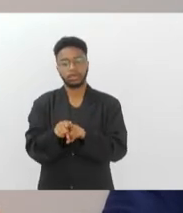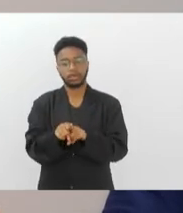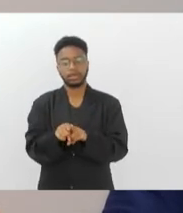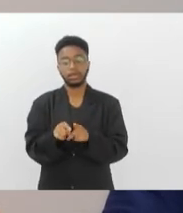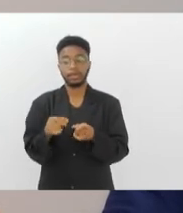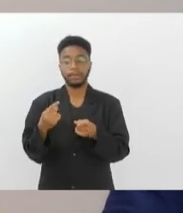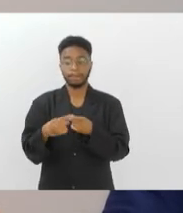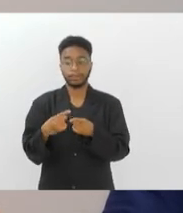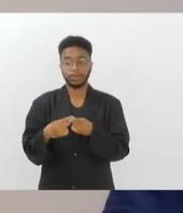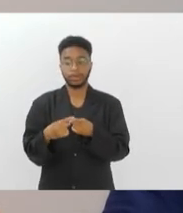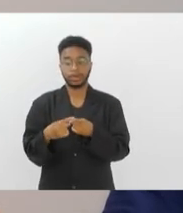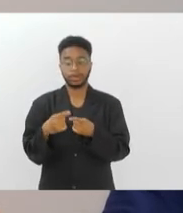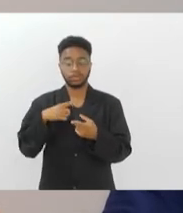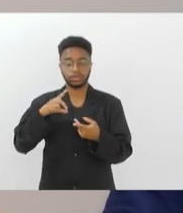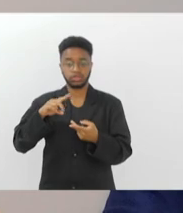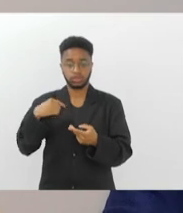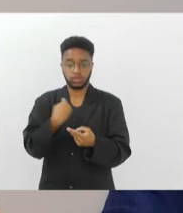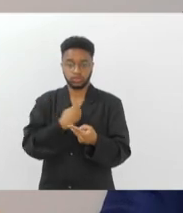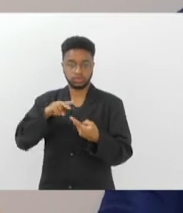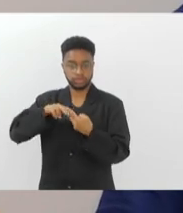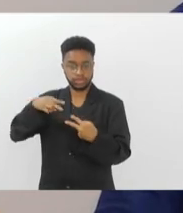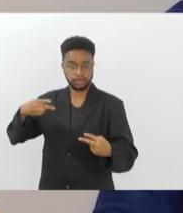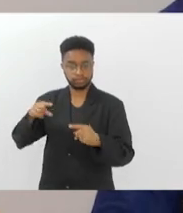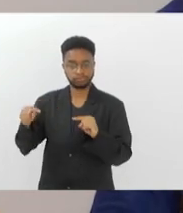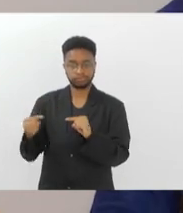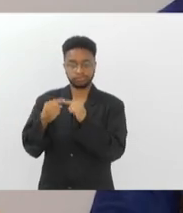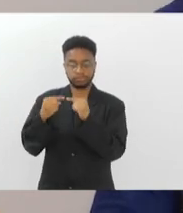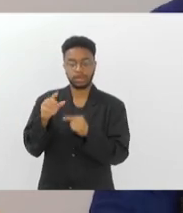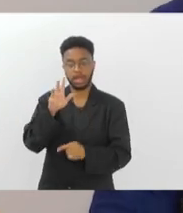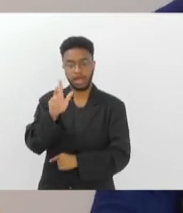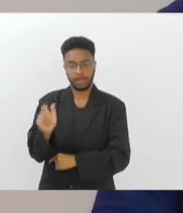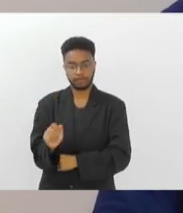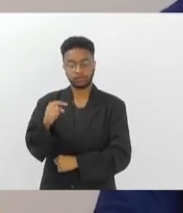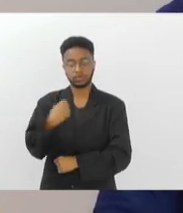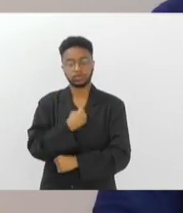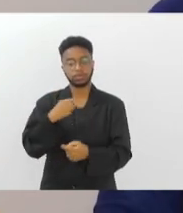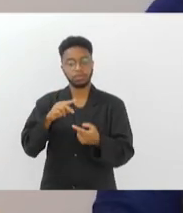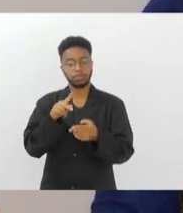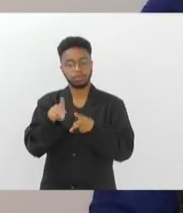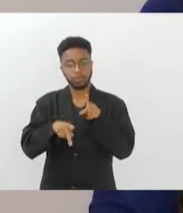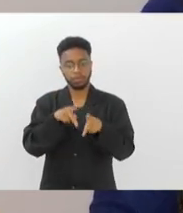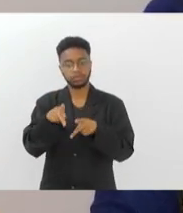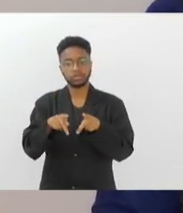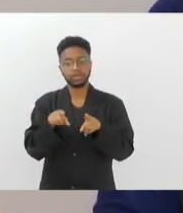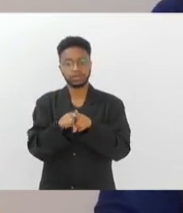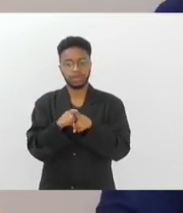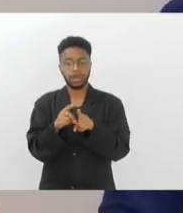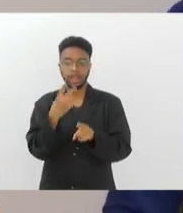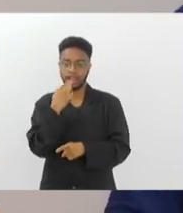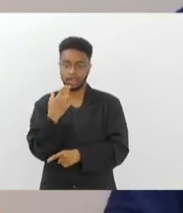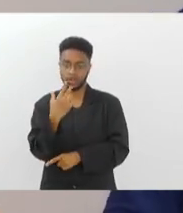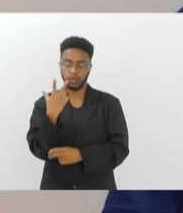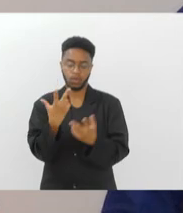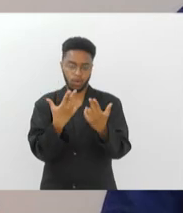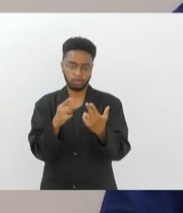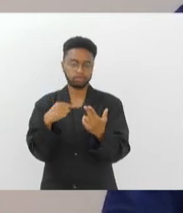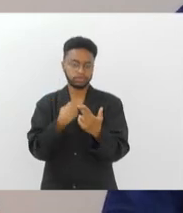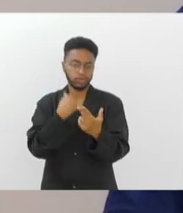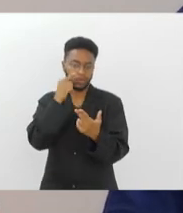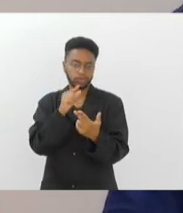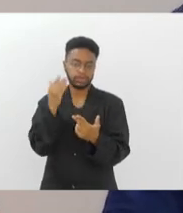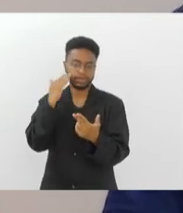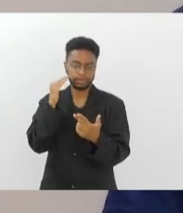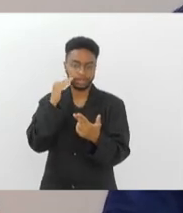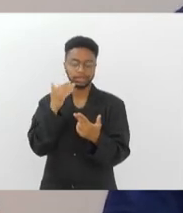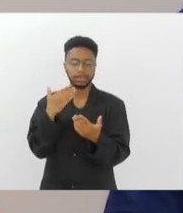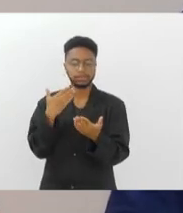Brasil. Nosso DNA é sul-africano, nossa população é angolana. Até nosso idioma é igual, né? A gente entende bem. Então,